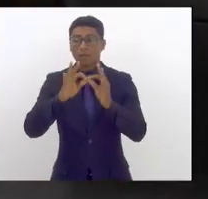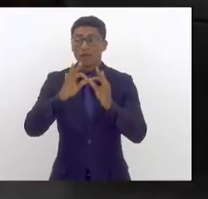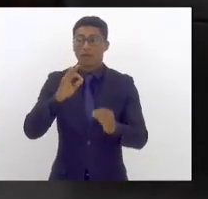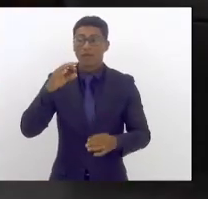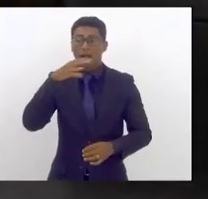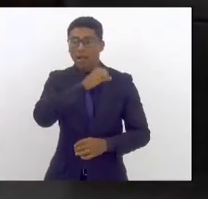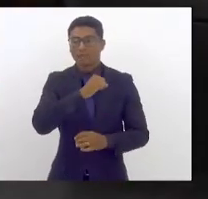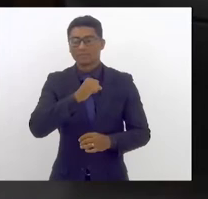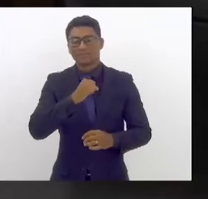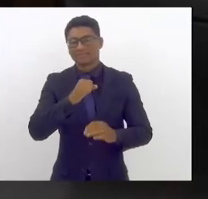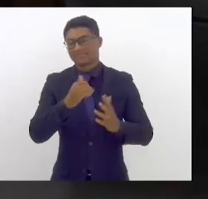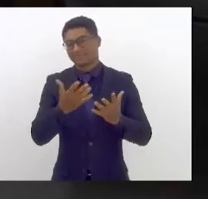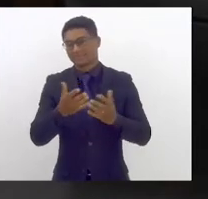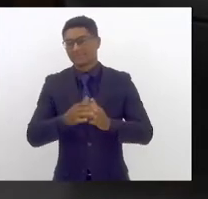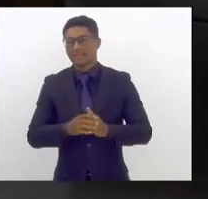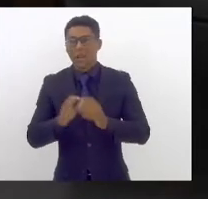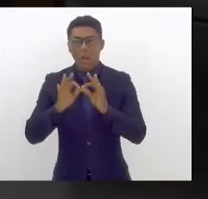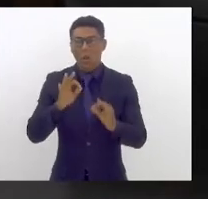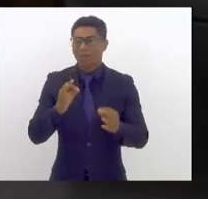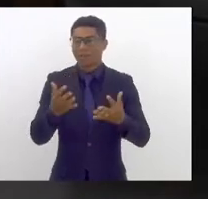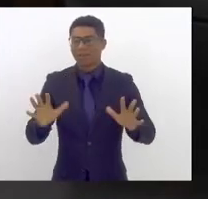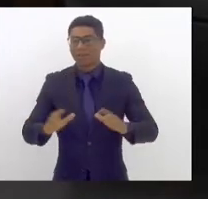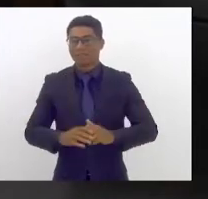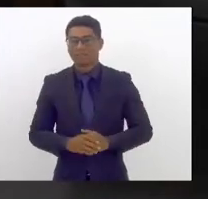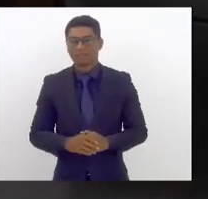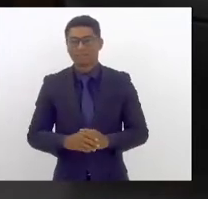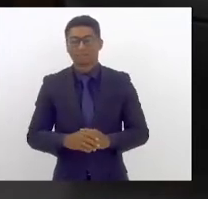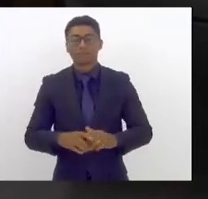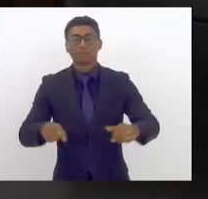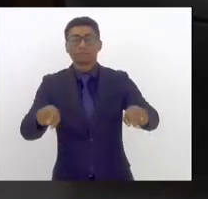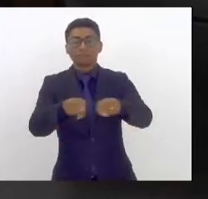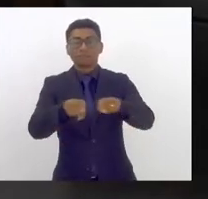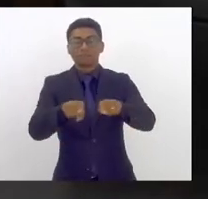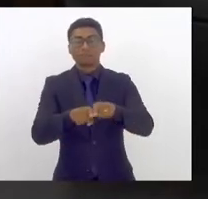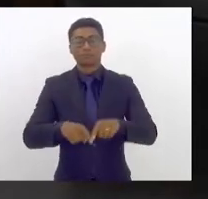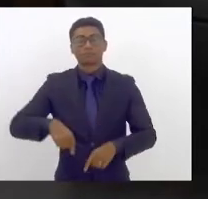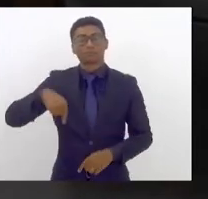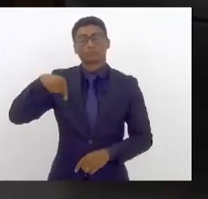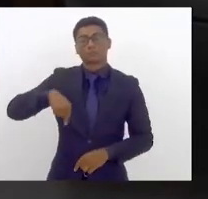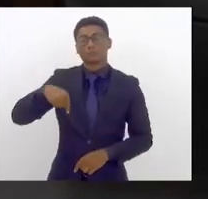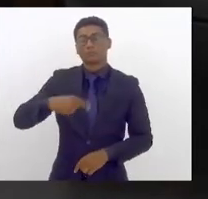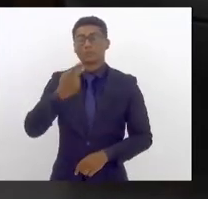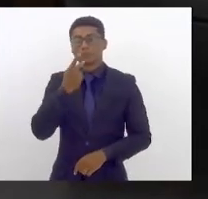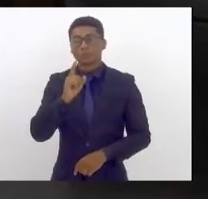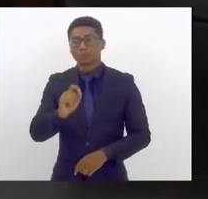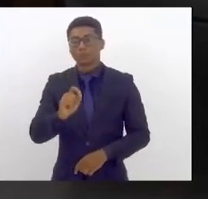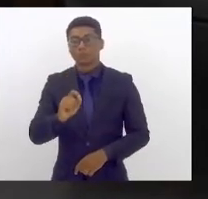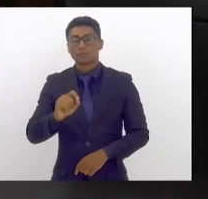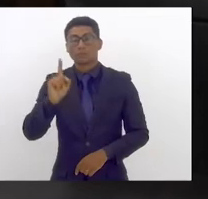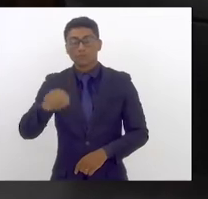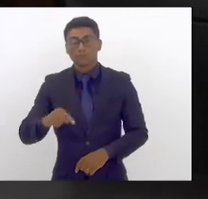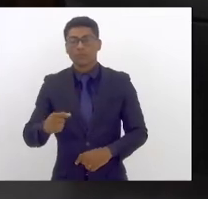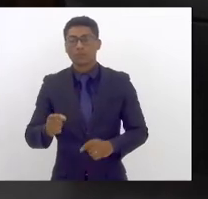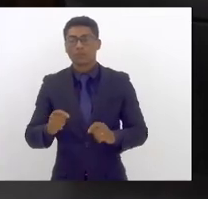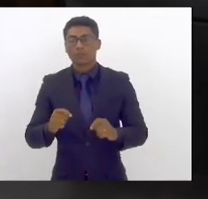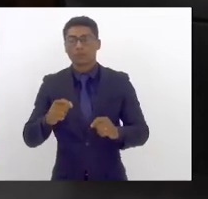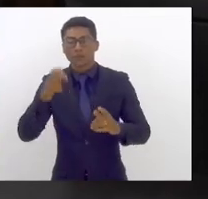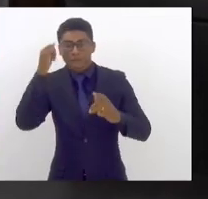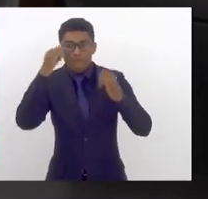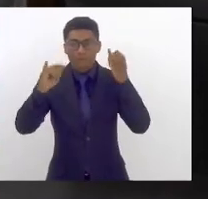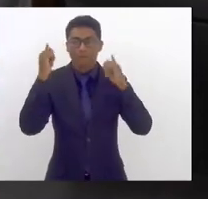alongar Mais e aí foi muito trazido aqui Rejane a questão é da prevenção de